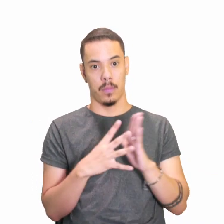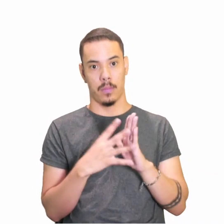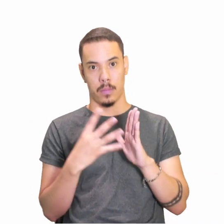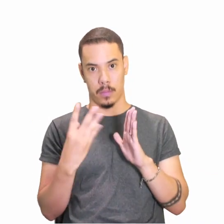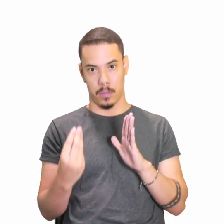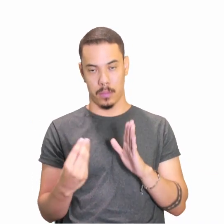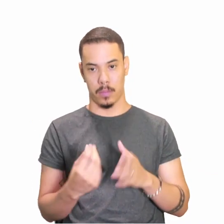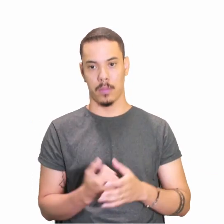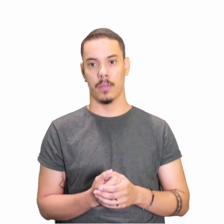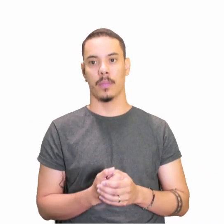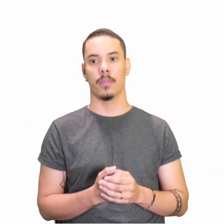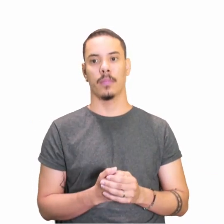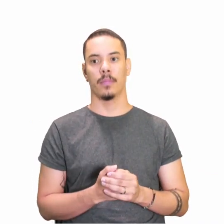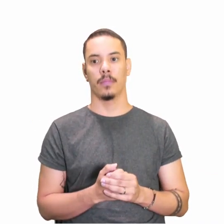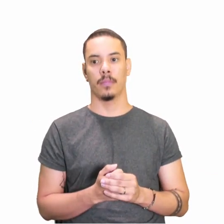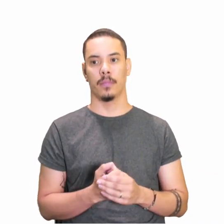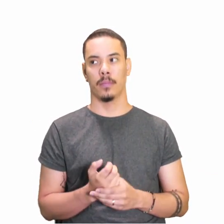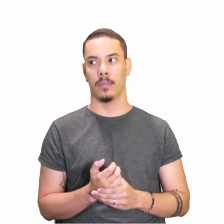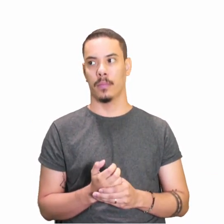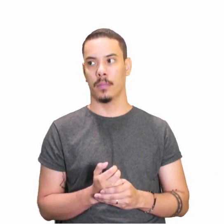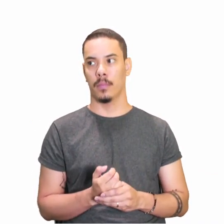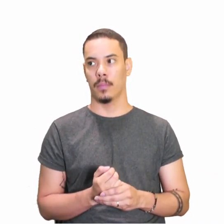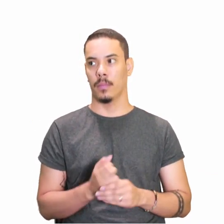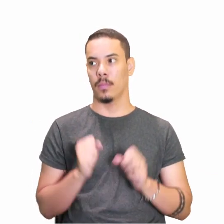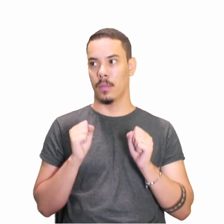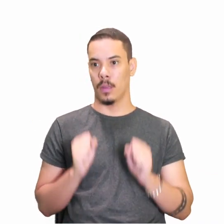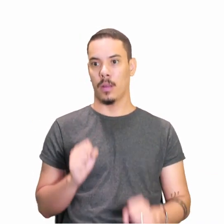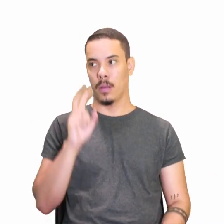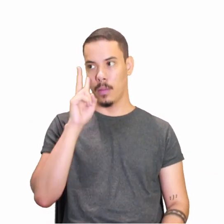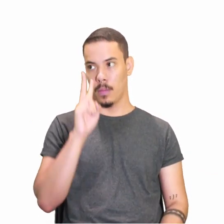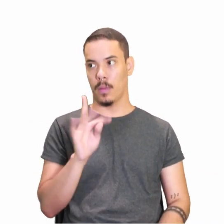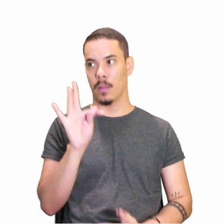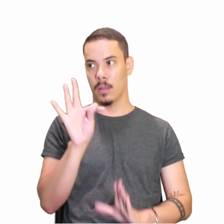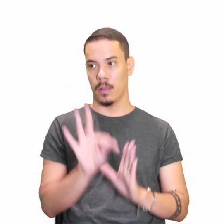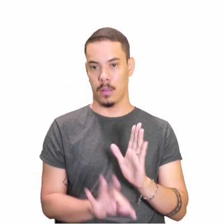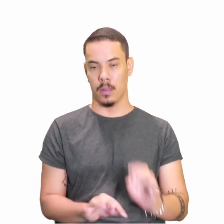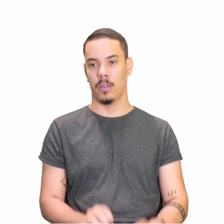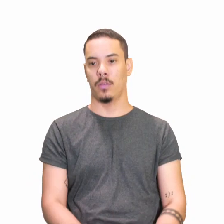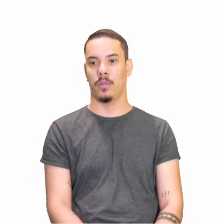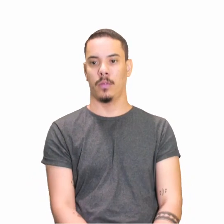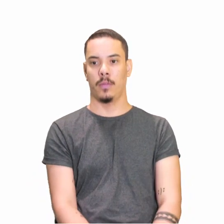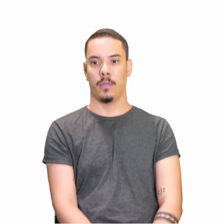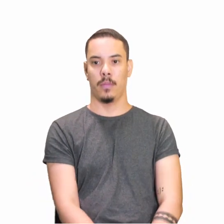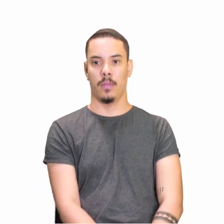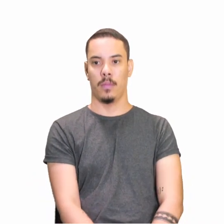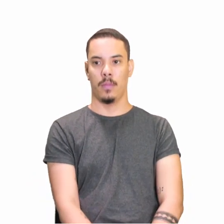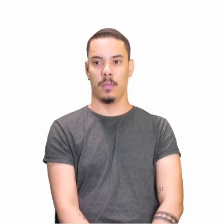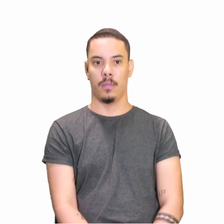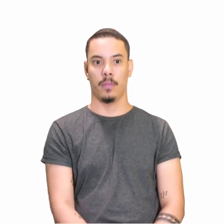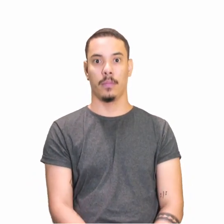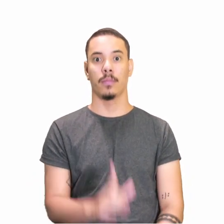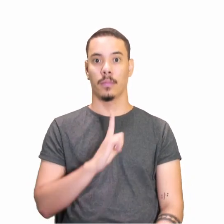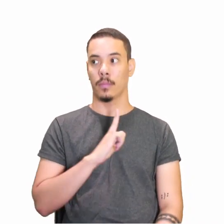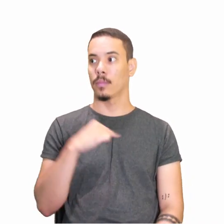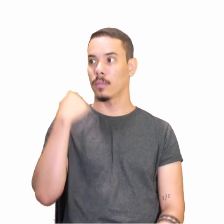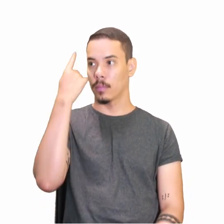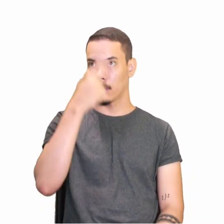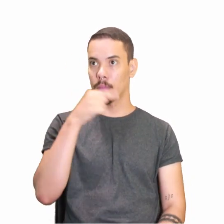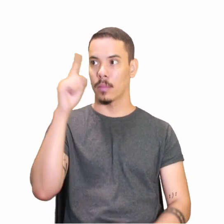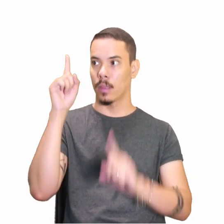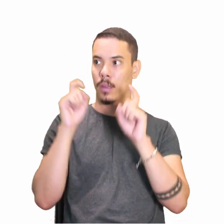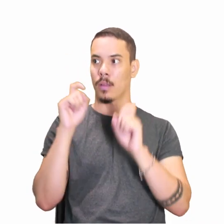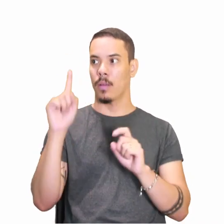certo? Podemos presenciar aí no texto uma linguagem verbal associada a não verbal. Sempre a imagem,